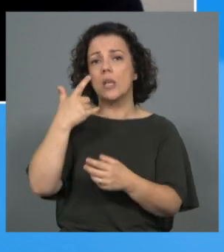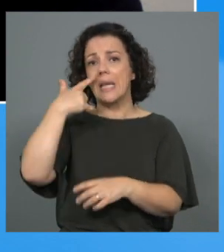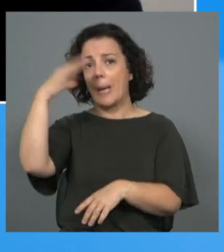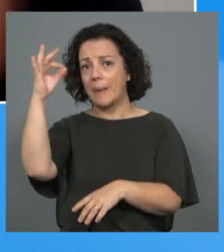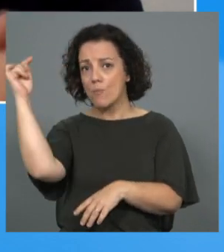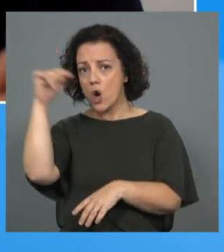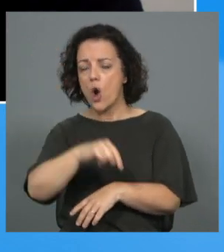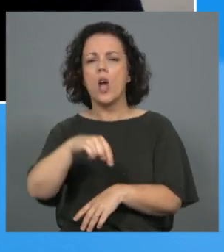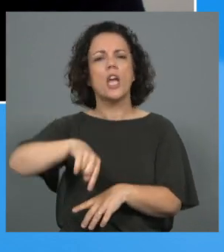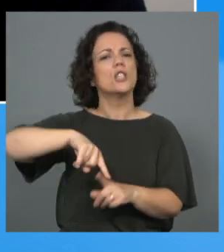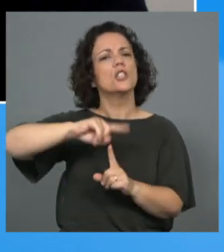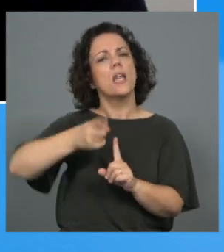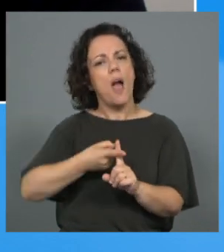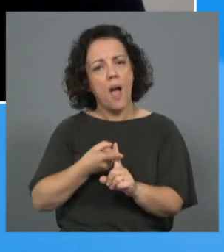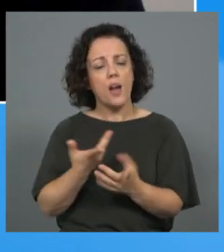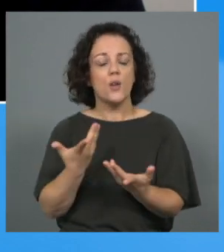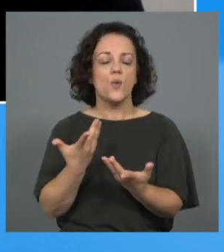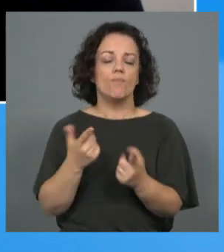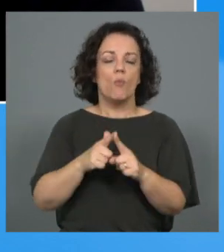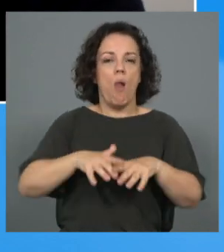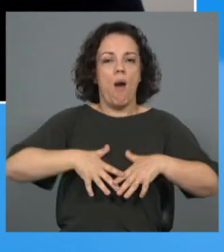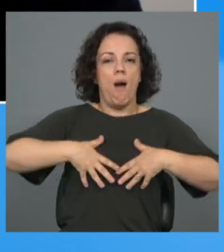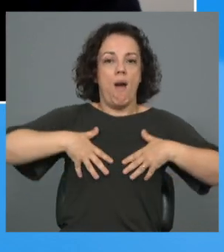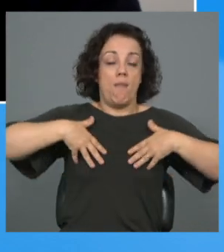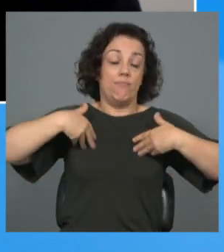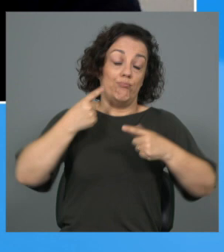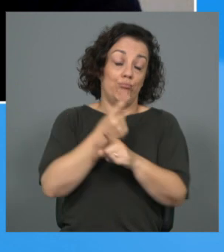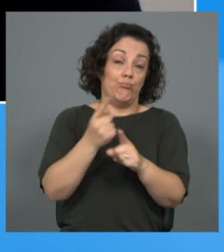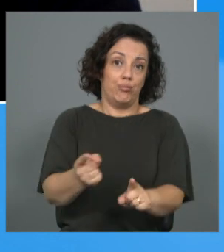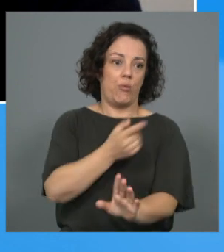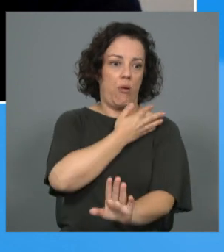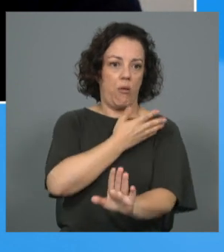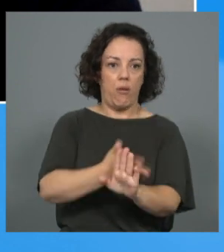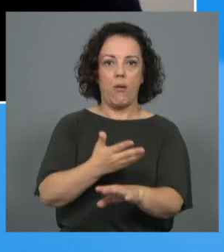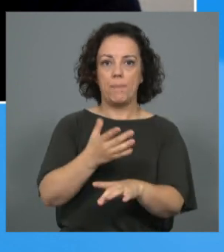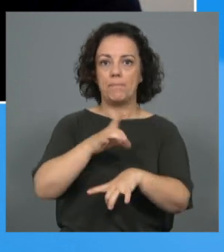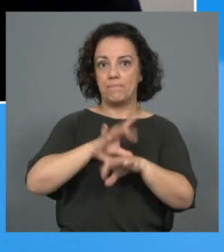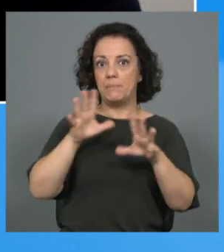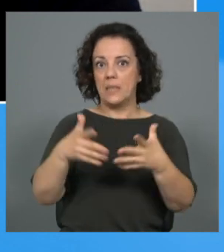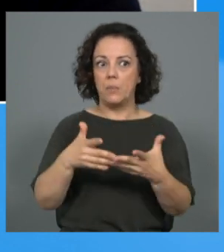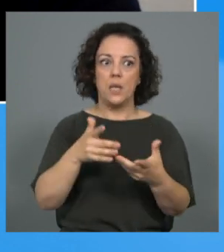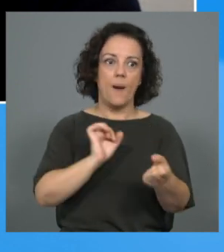que celebram, e após, acredito que, tantos constrangimentos por causa da pandemia?